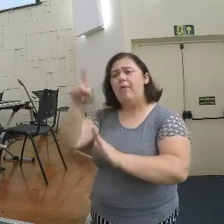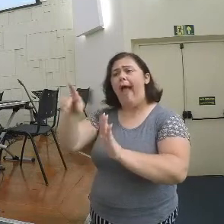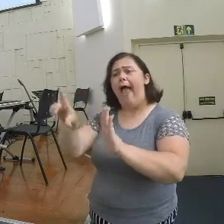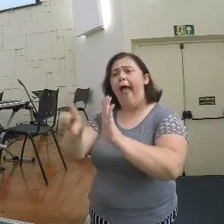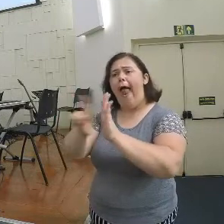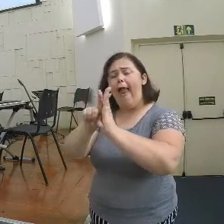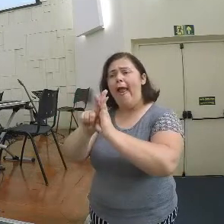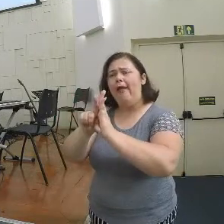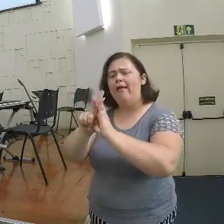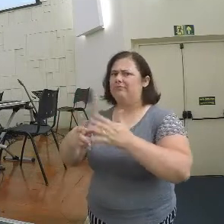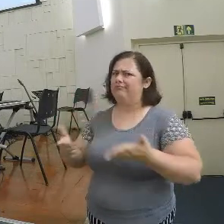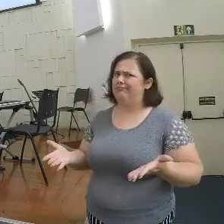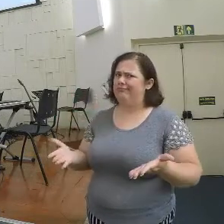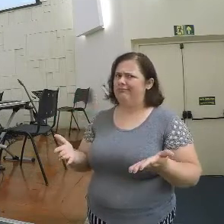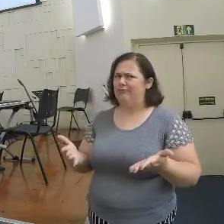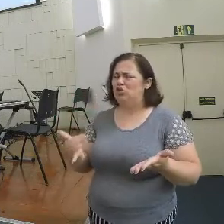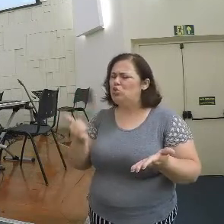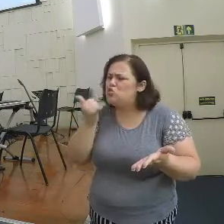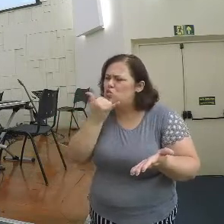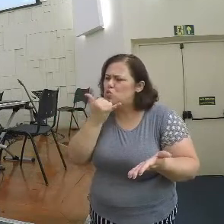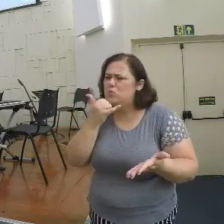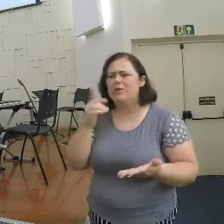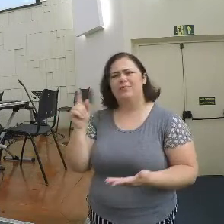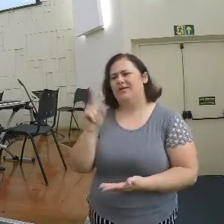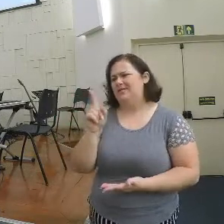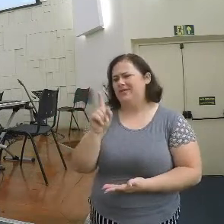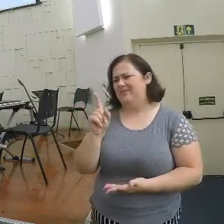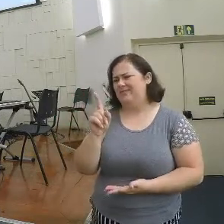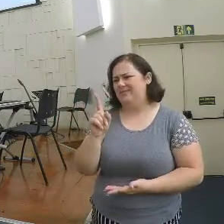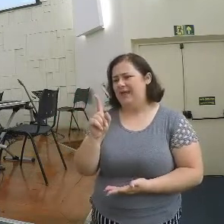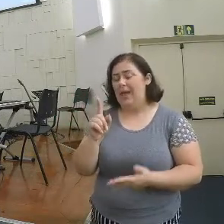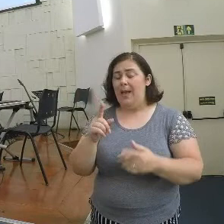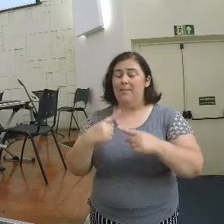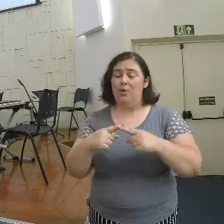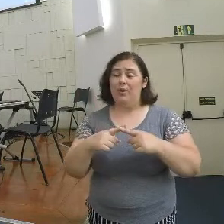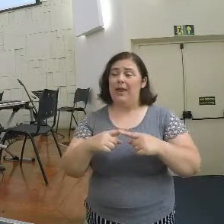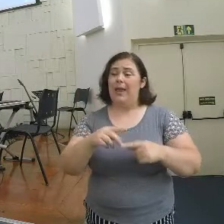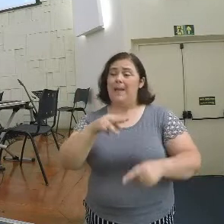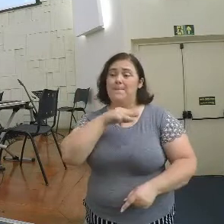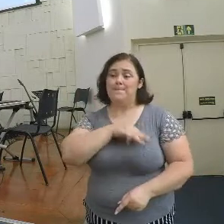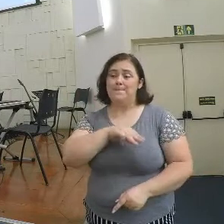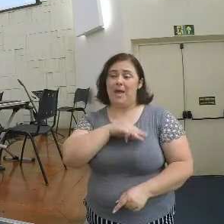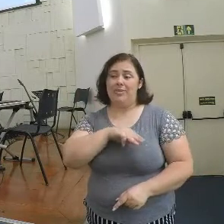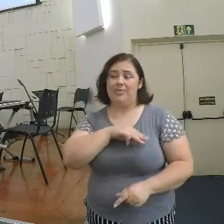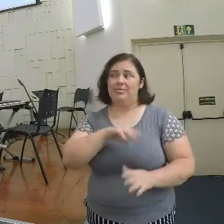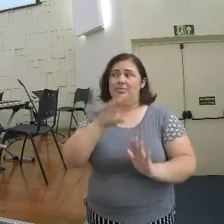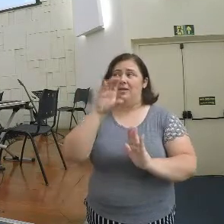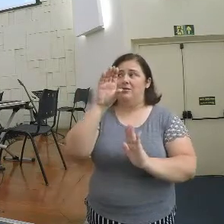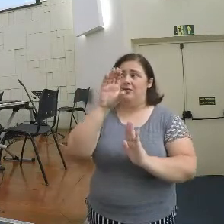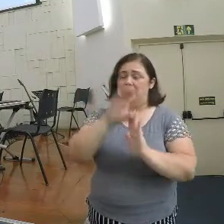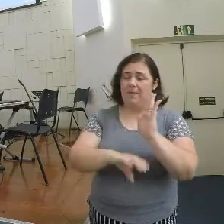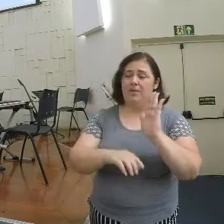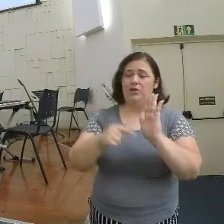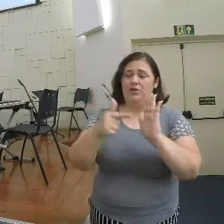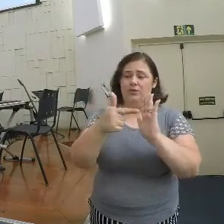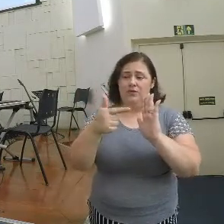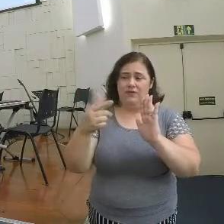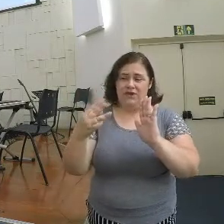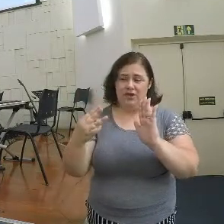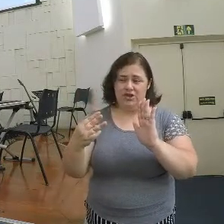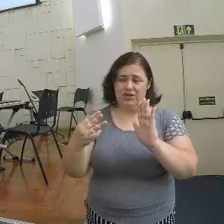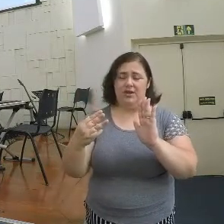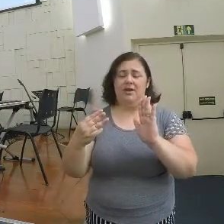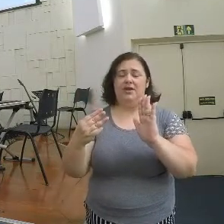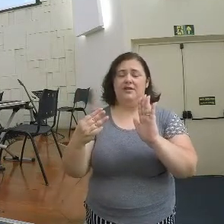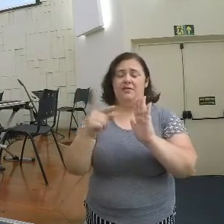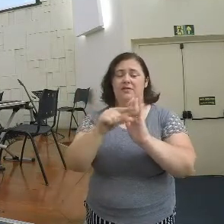encontramos em Mateus 23, 23, Jesus, o Senhor Jesus Cristo, a pedra angular do cristianismo. O cristianismo é Cristo e